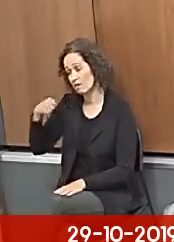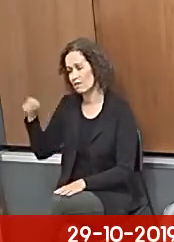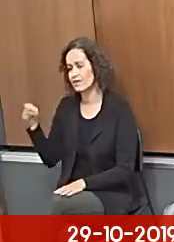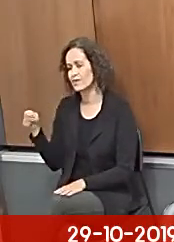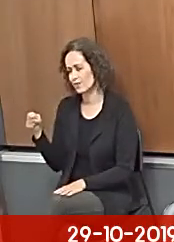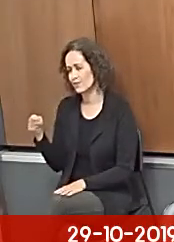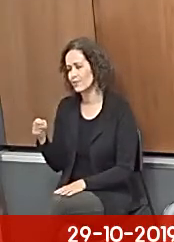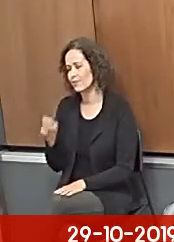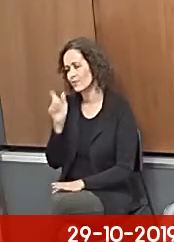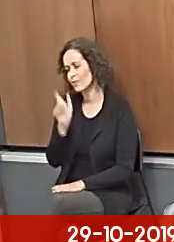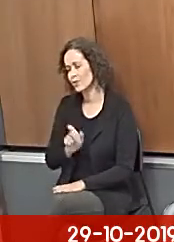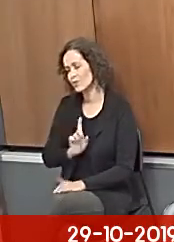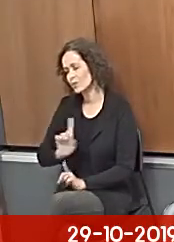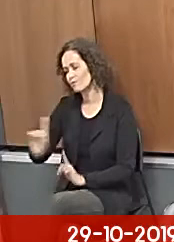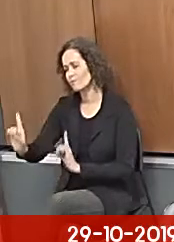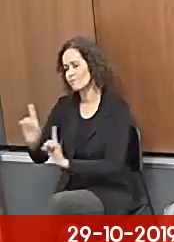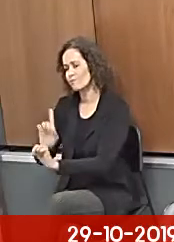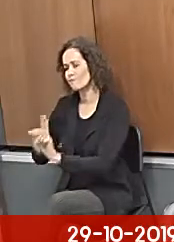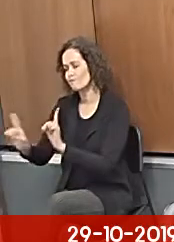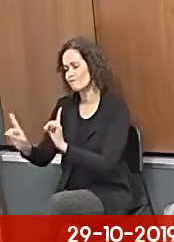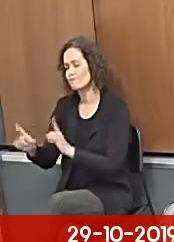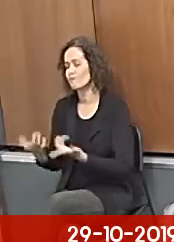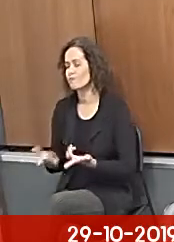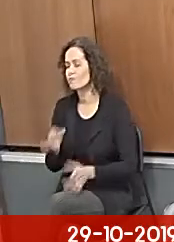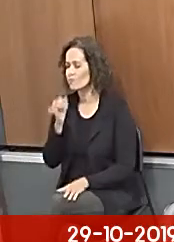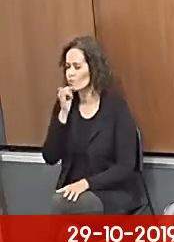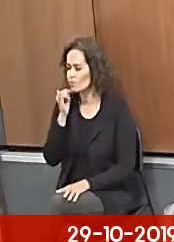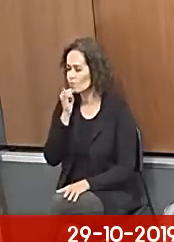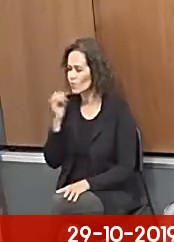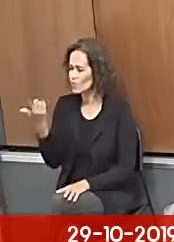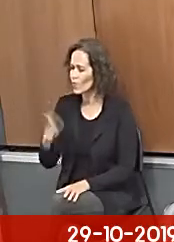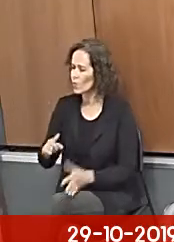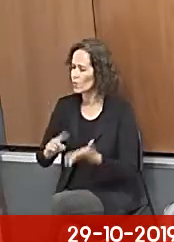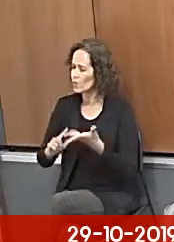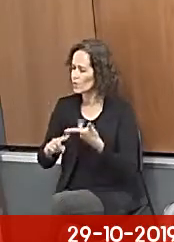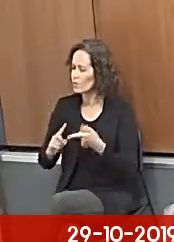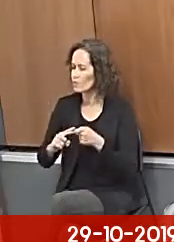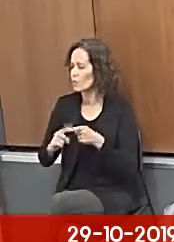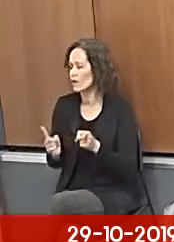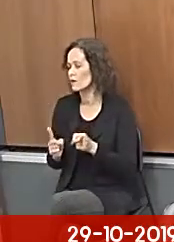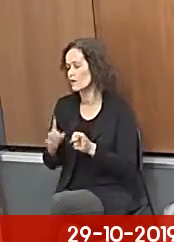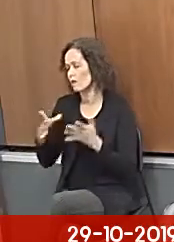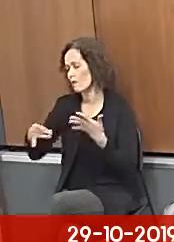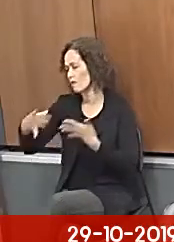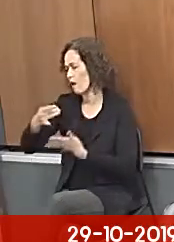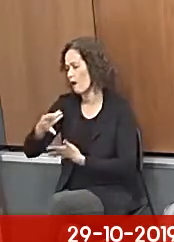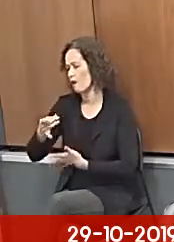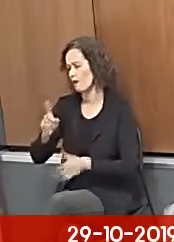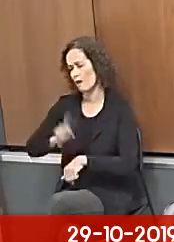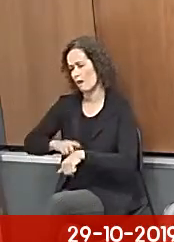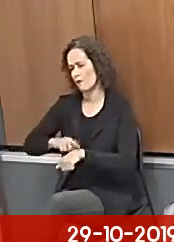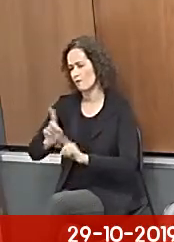outros exemplos aqui que a gente poderia citar de atletas, mas não vamos entrar nesse nível de detalhe.